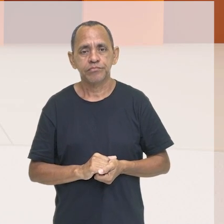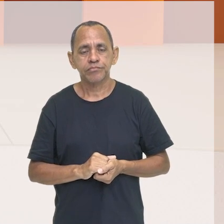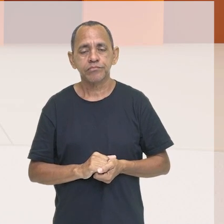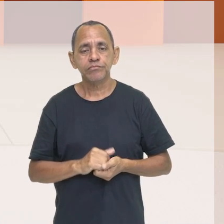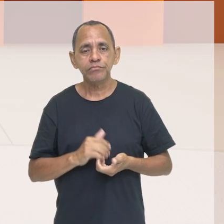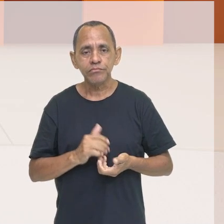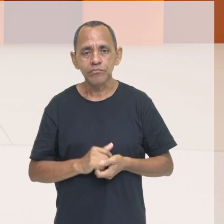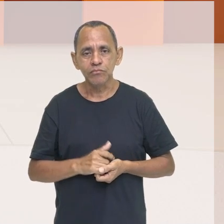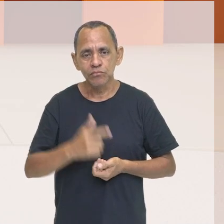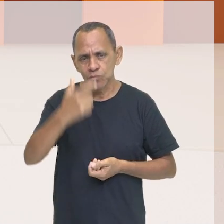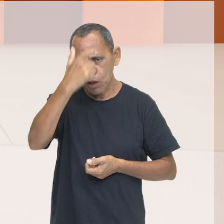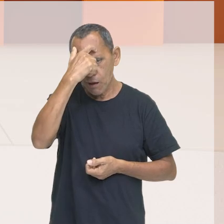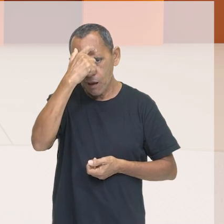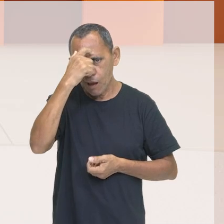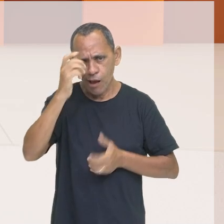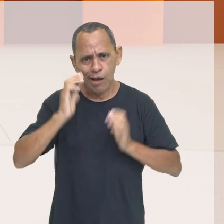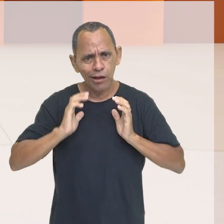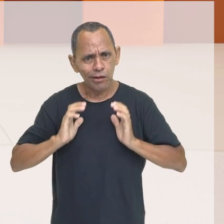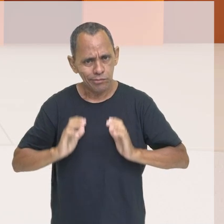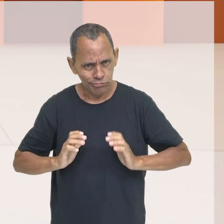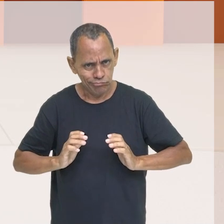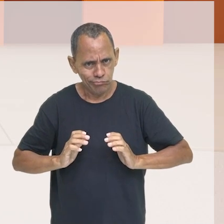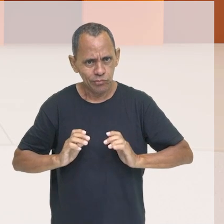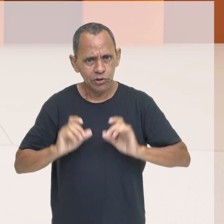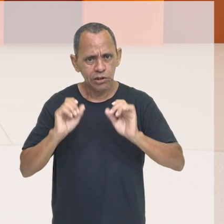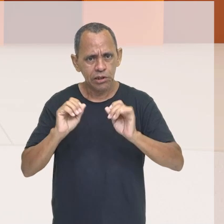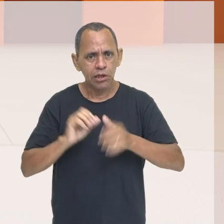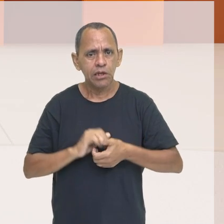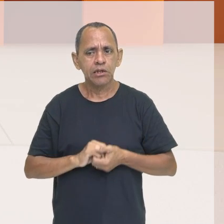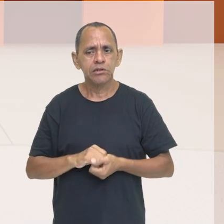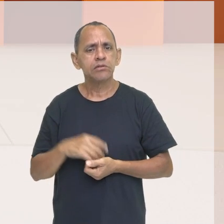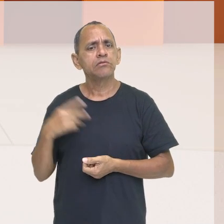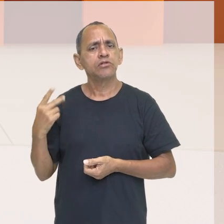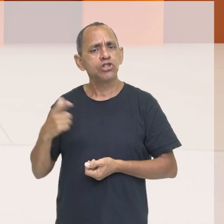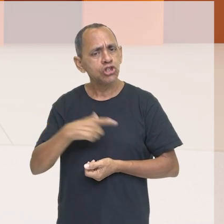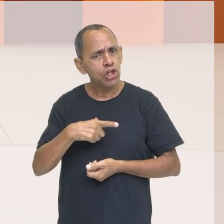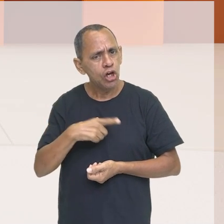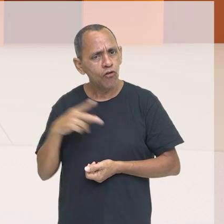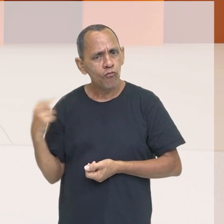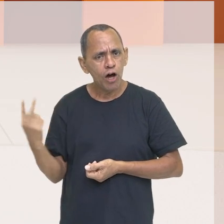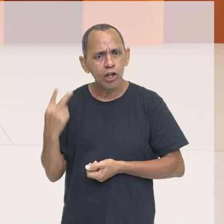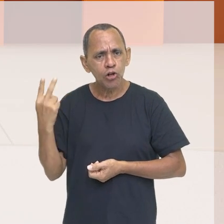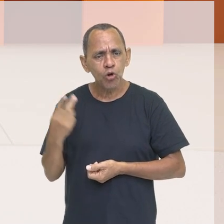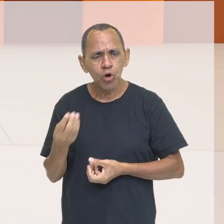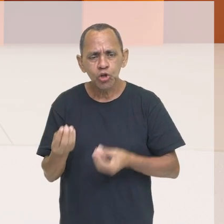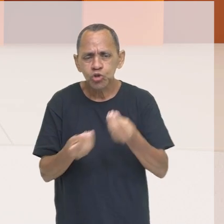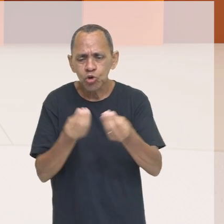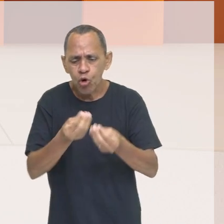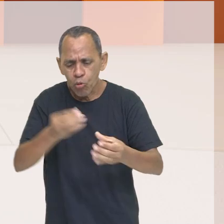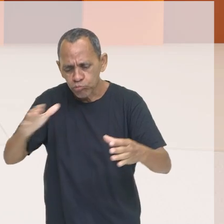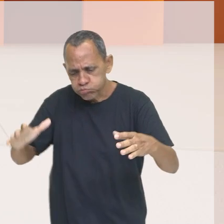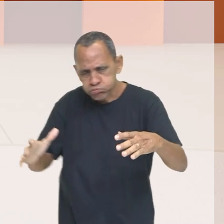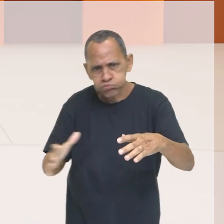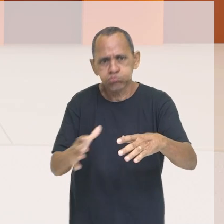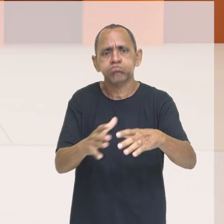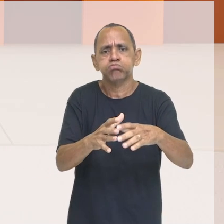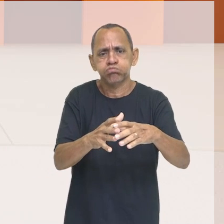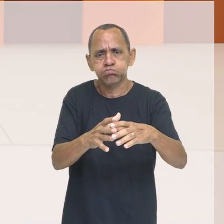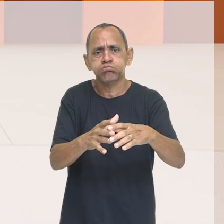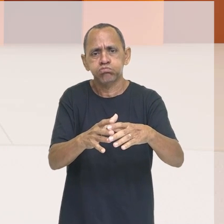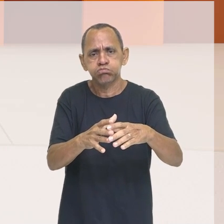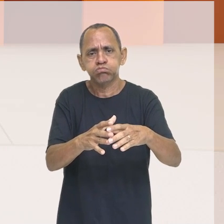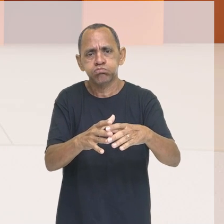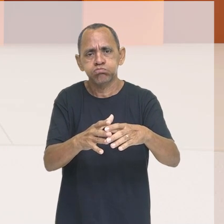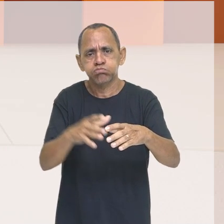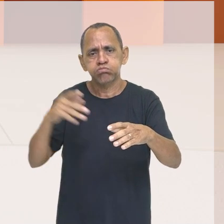Cidadania é a condição de ser reconhecido como membro de um grupo político, no